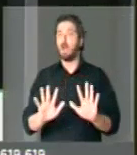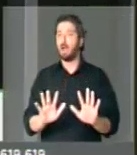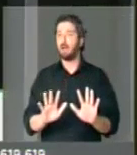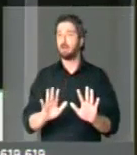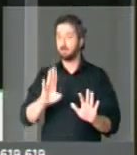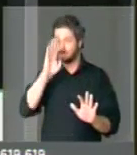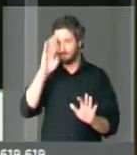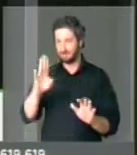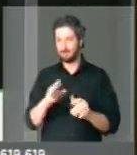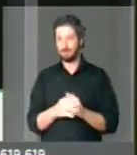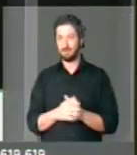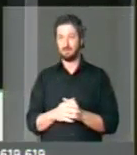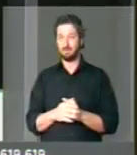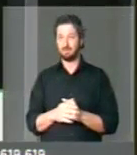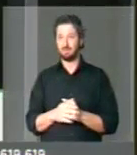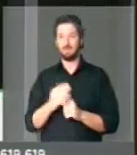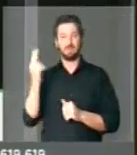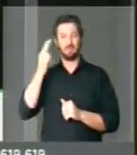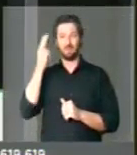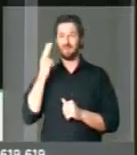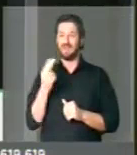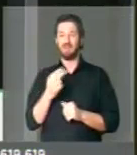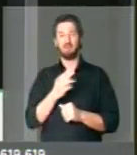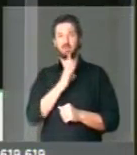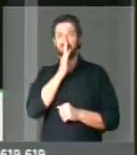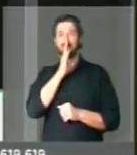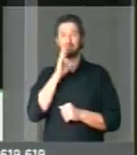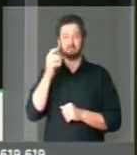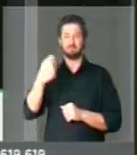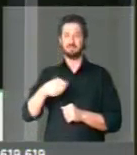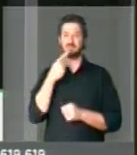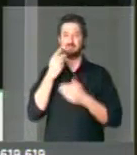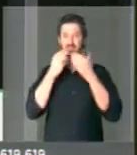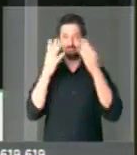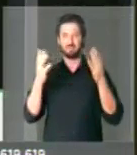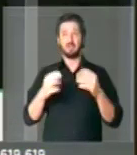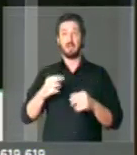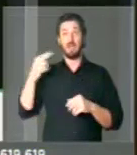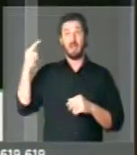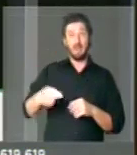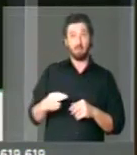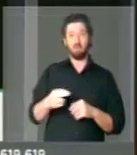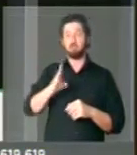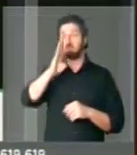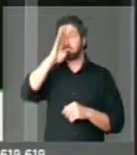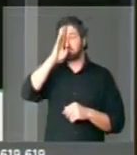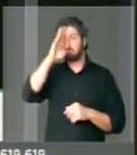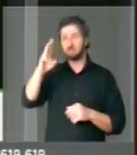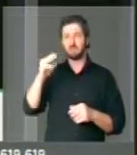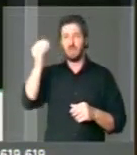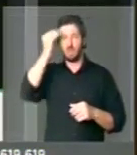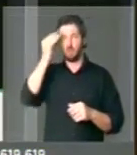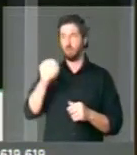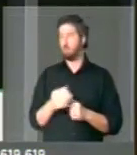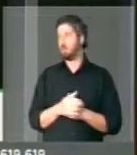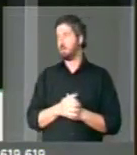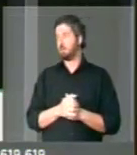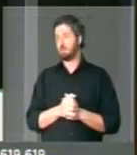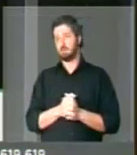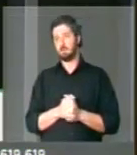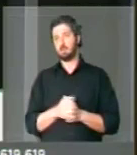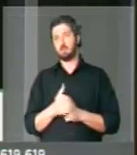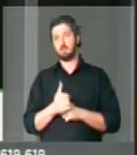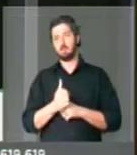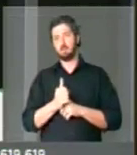Mas mais que isso, senhor presidente, não dá para esconder que essa reprovação, grande parte dessa reprovação, deputado